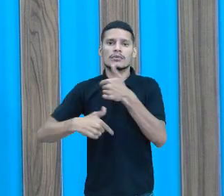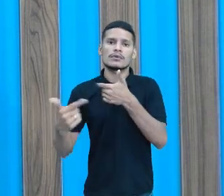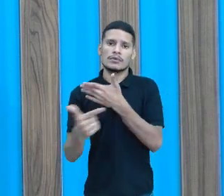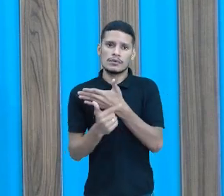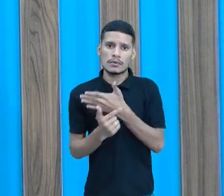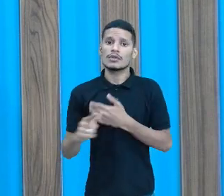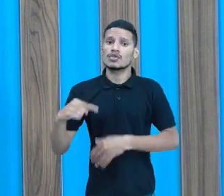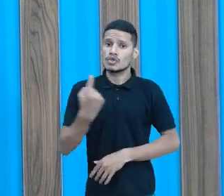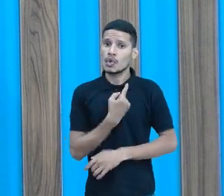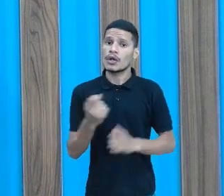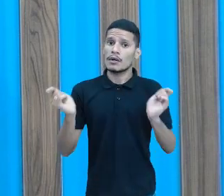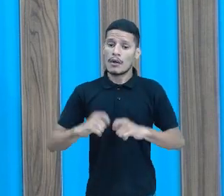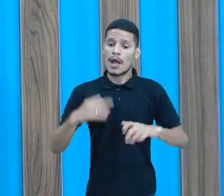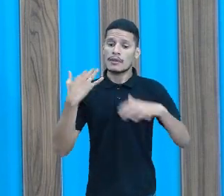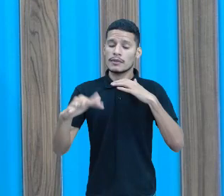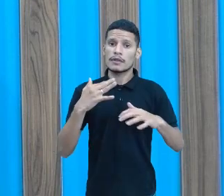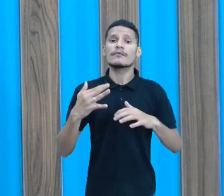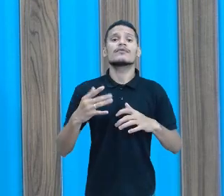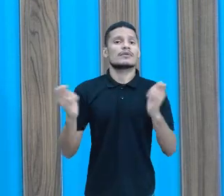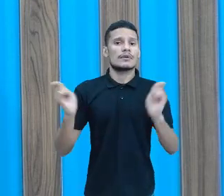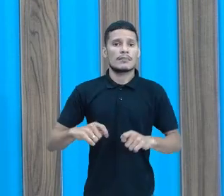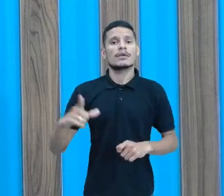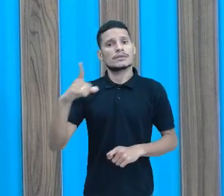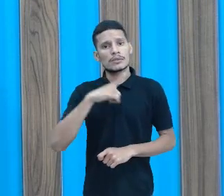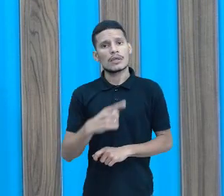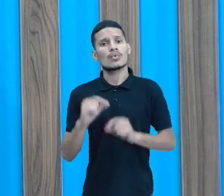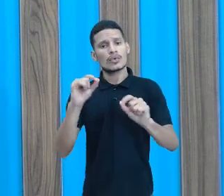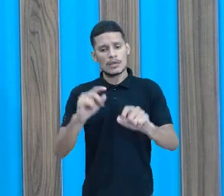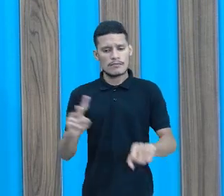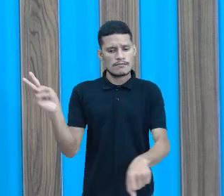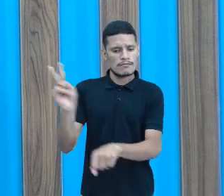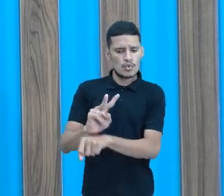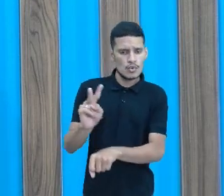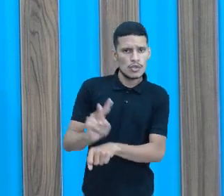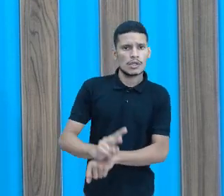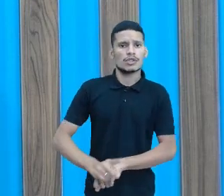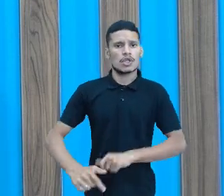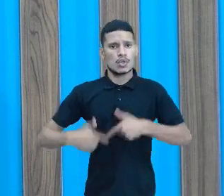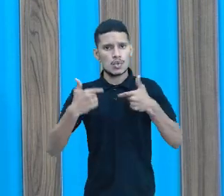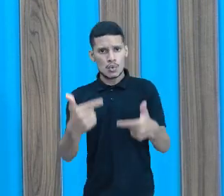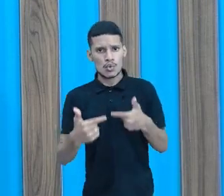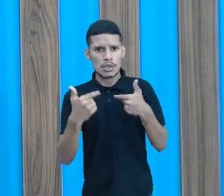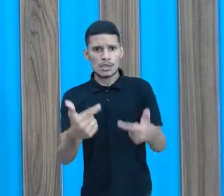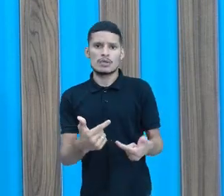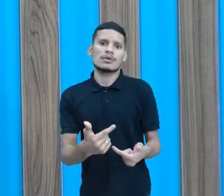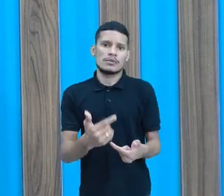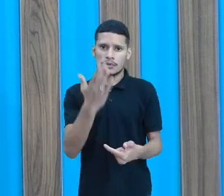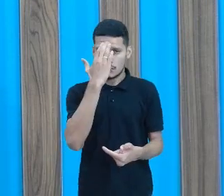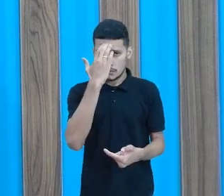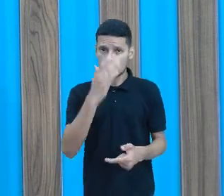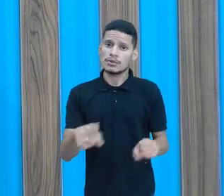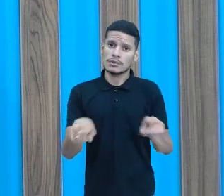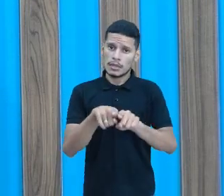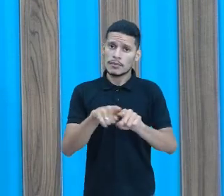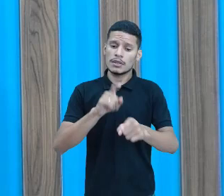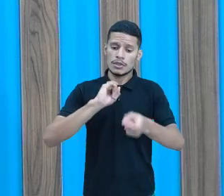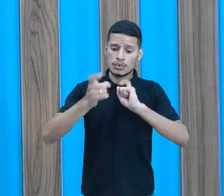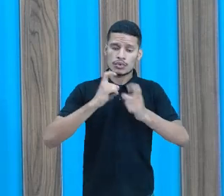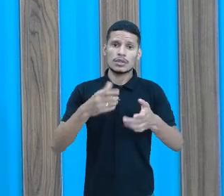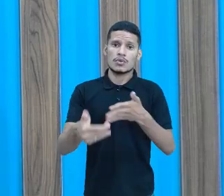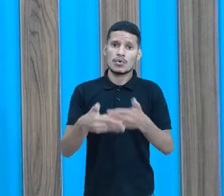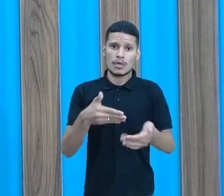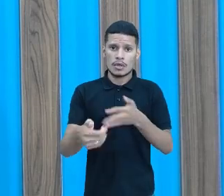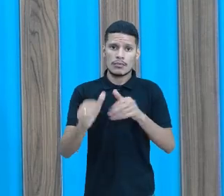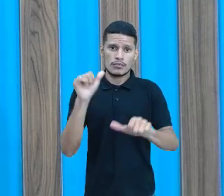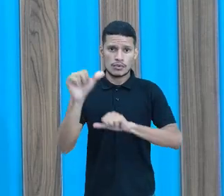nesse processo de resguardar, proteger, lutar por ela e, claro, discutir qualquer possível mudança